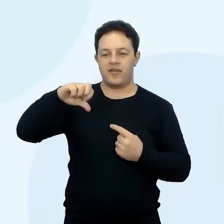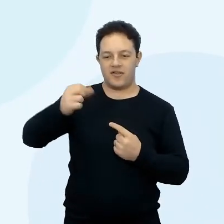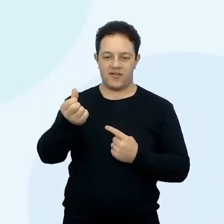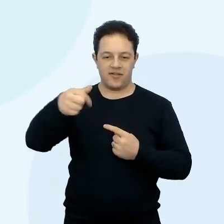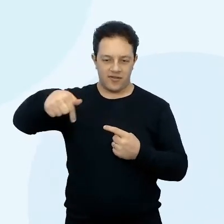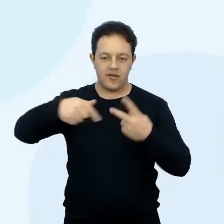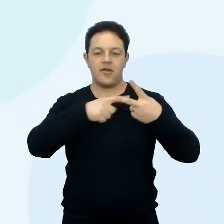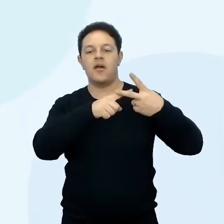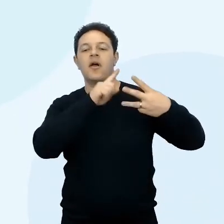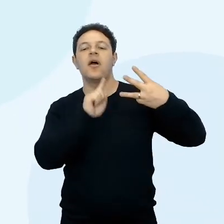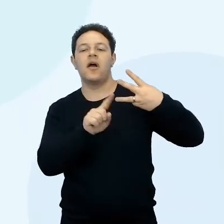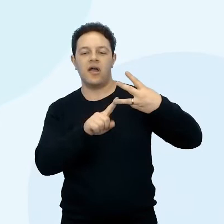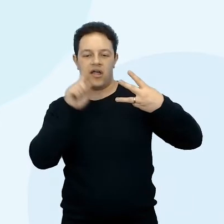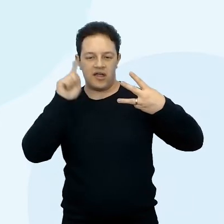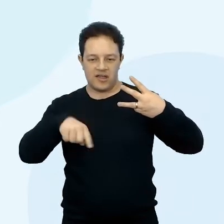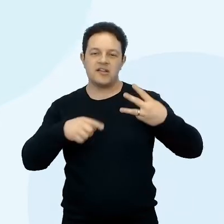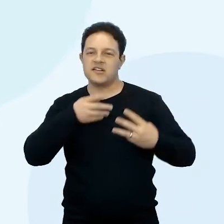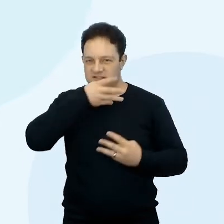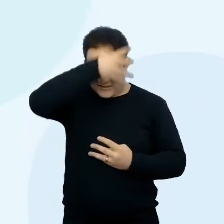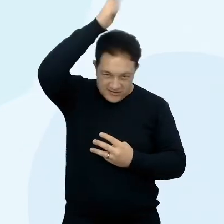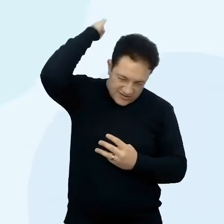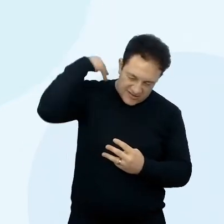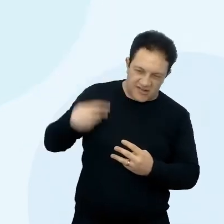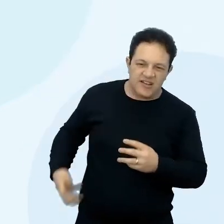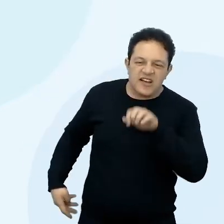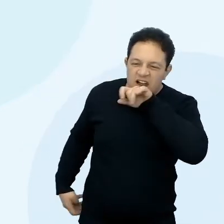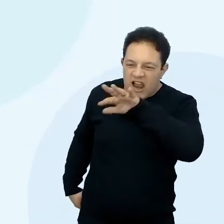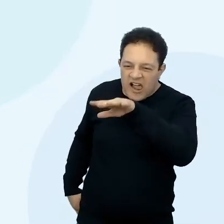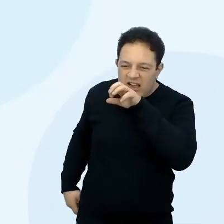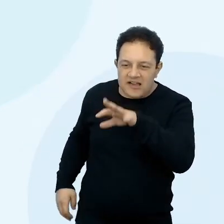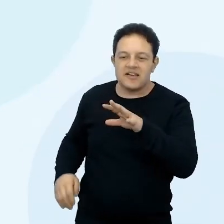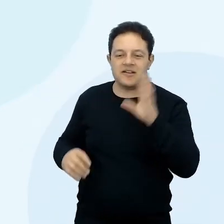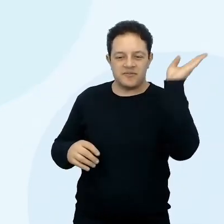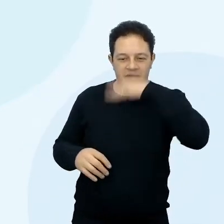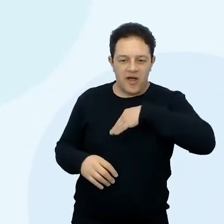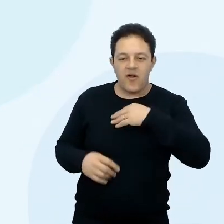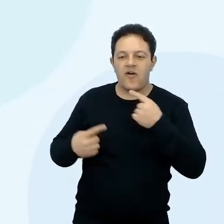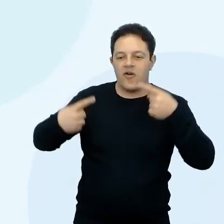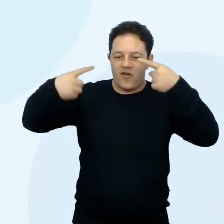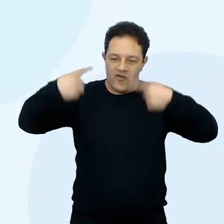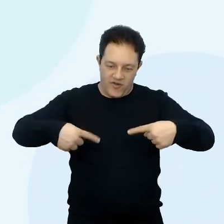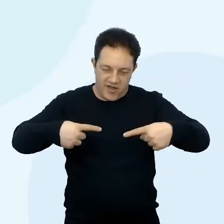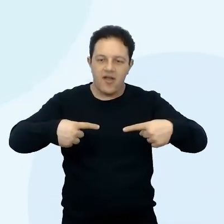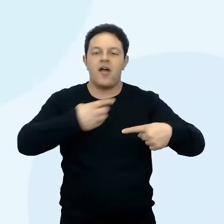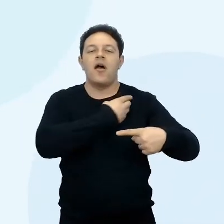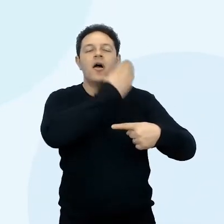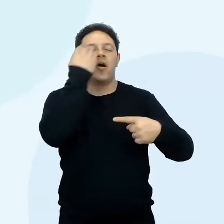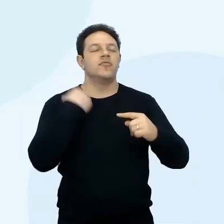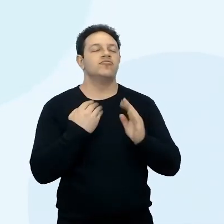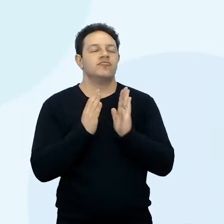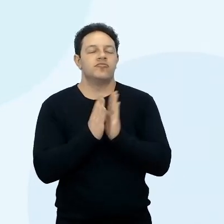1967 e o Dragão da Maldade contra o Santo Guerreiro em